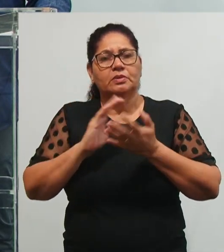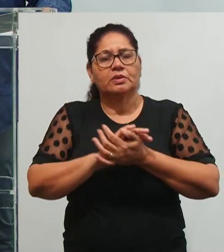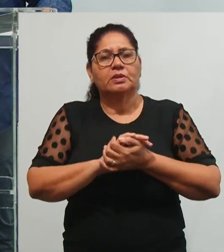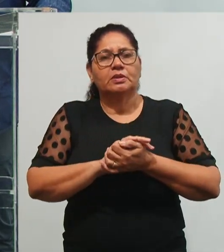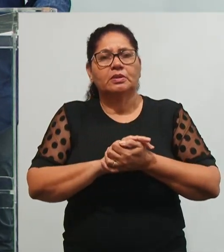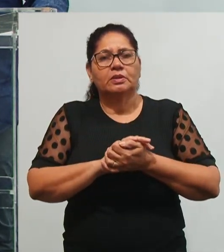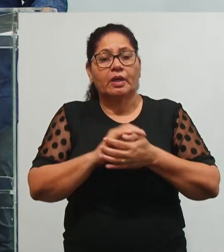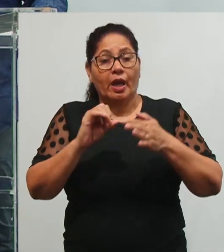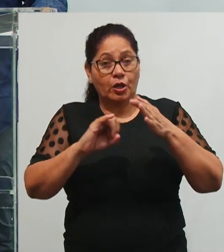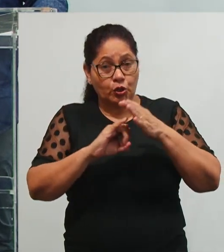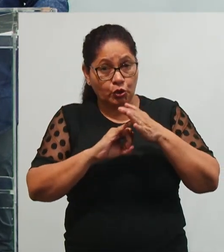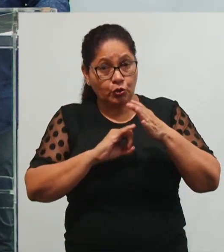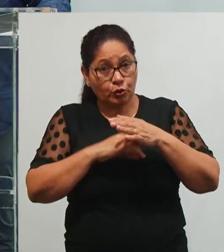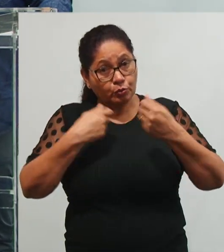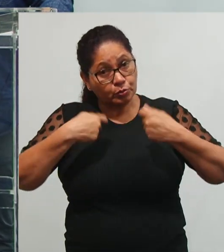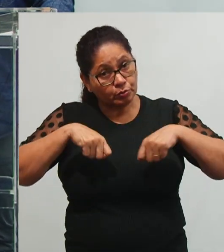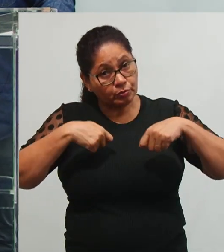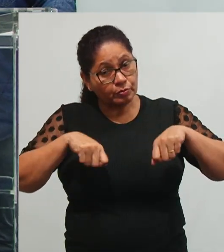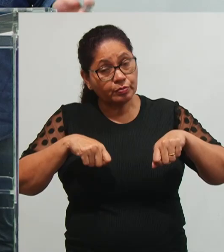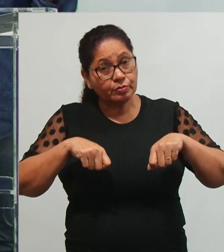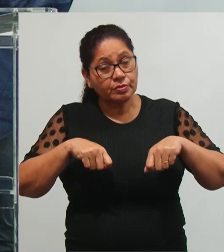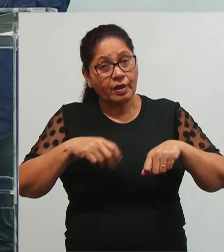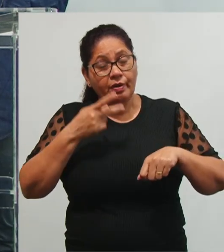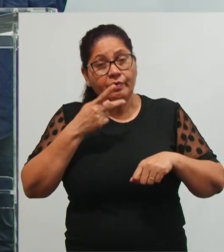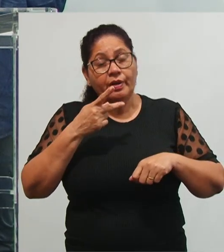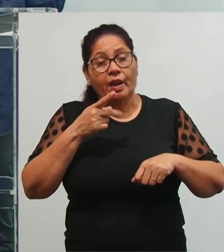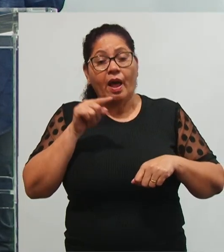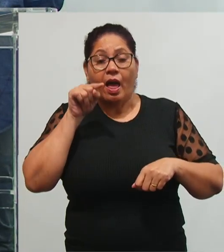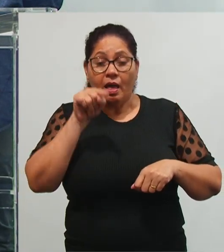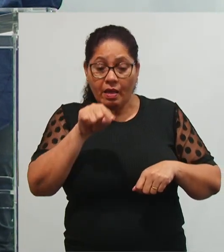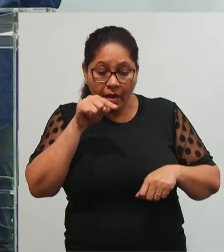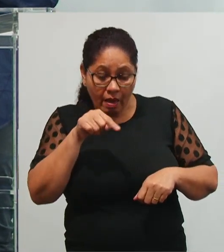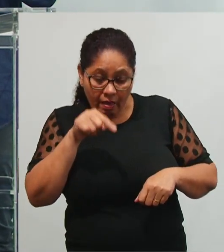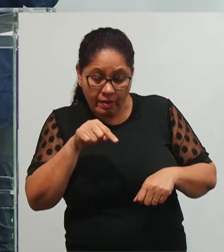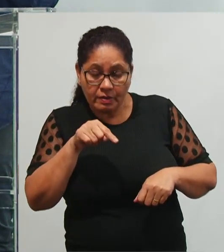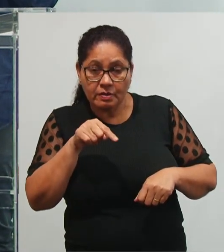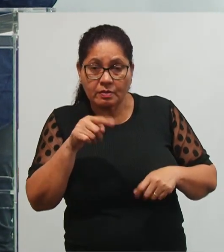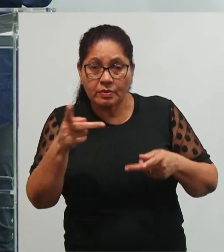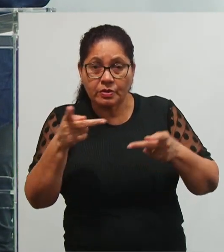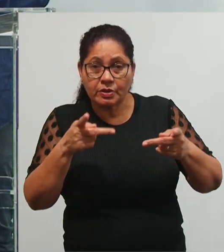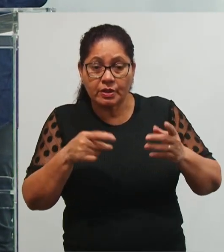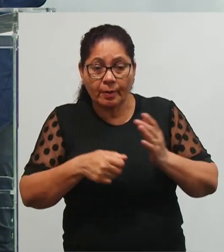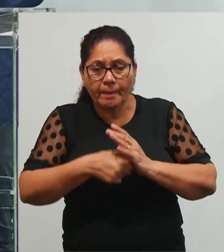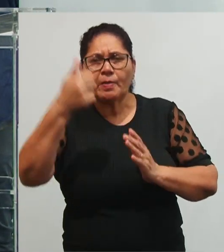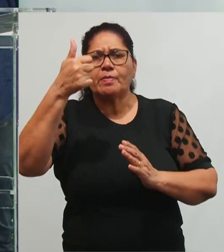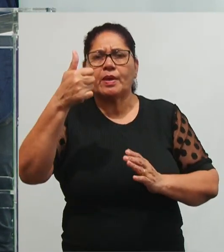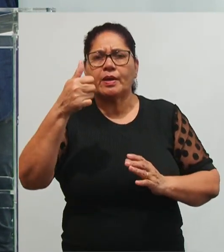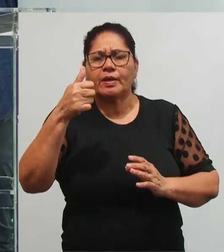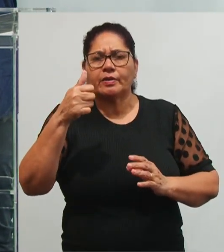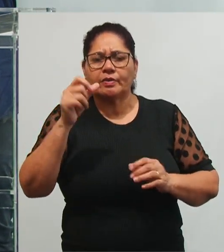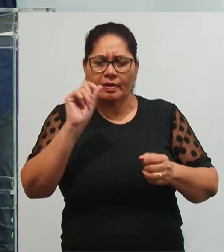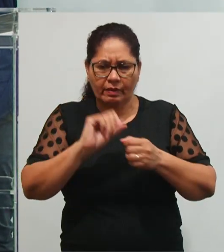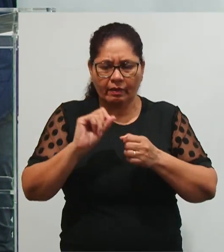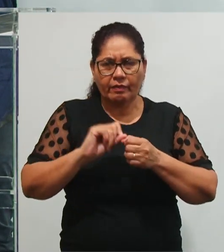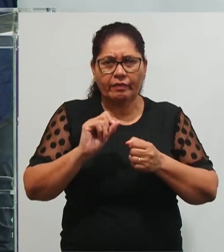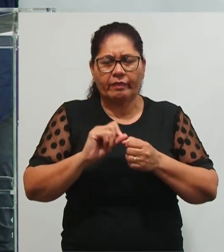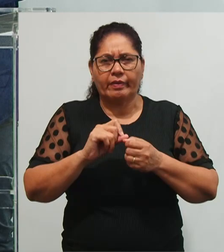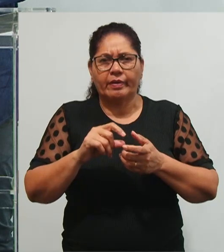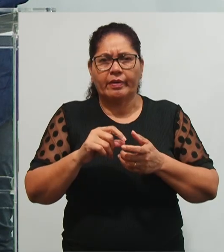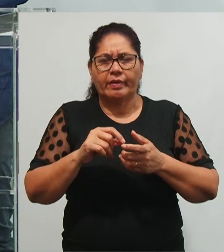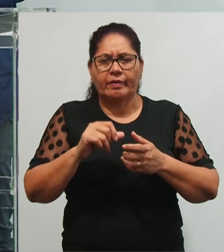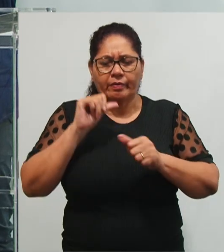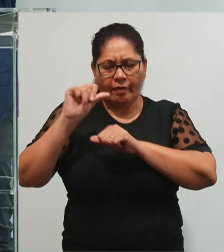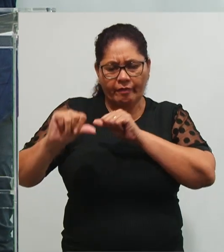daquele período, né? Daquele período em que a instituição precisa dizer, olha, esses projetos serão os primeiros a